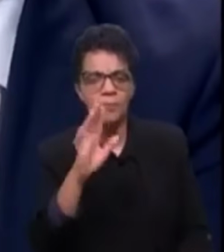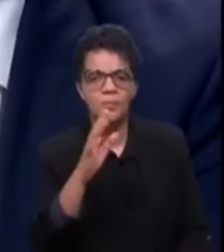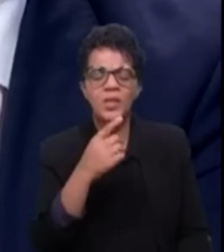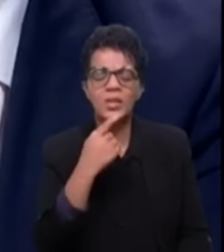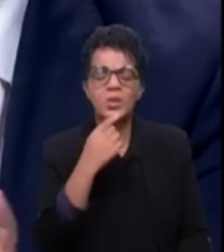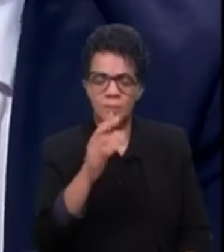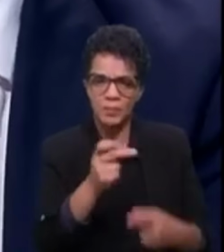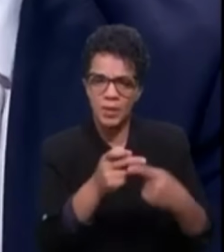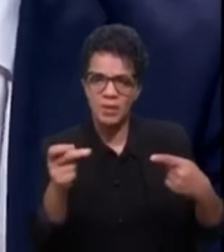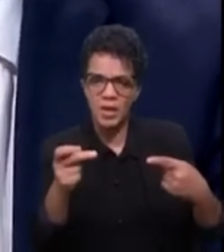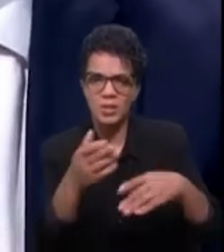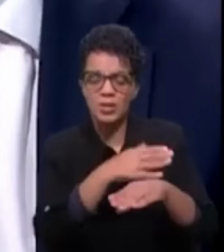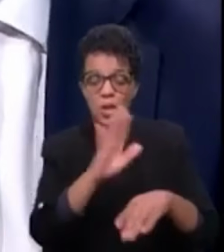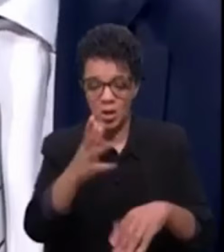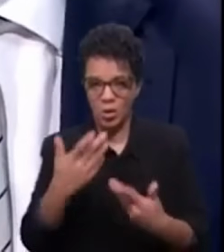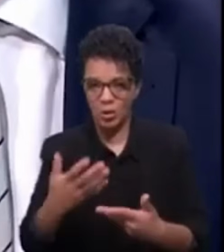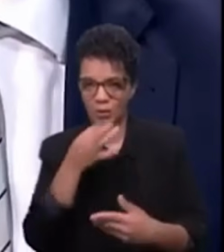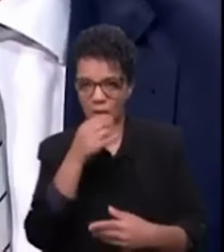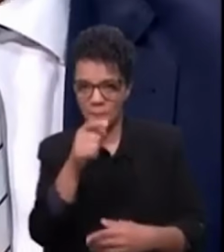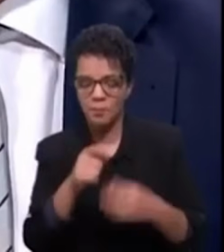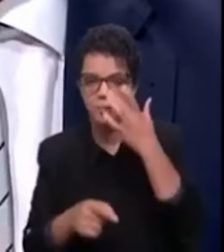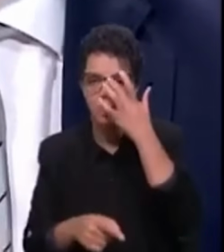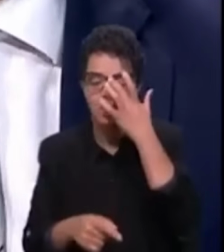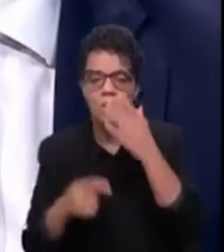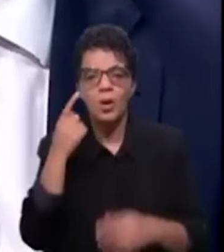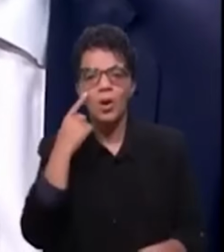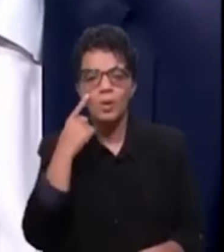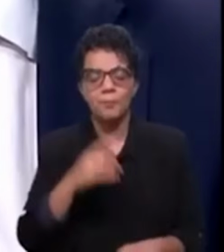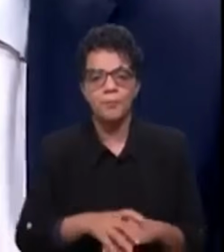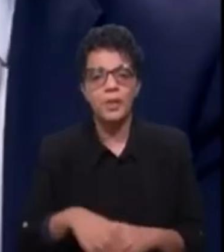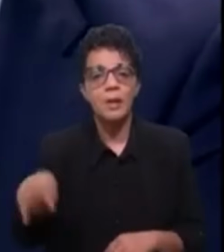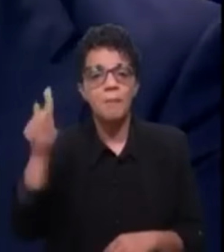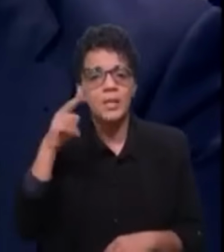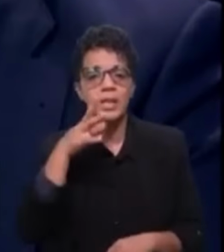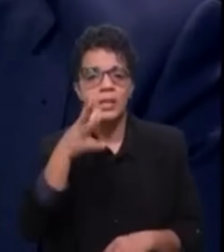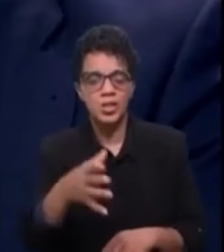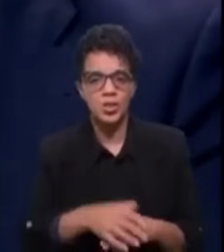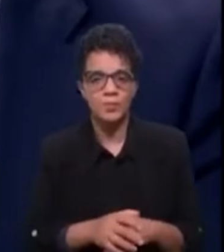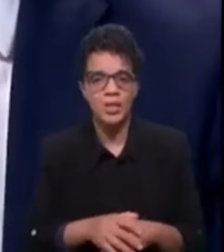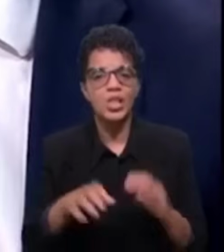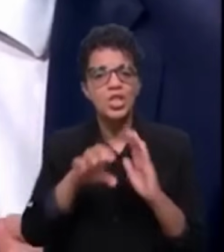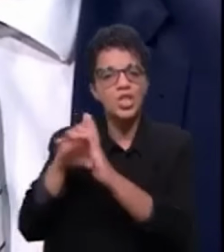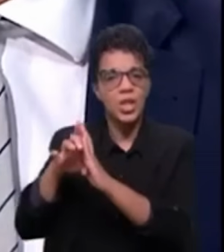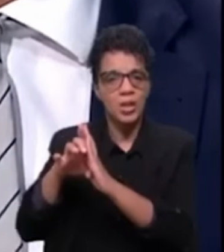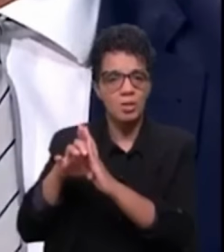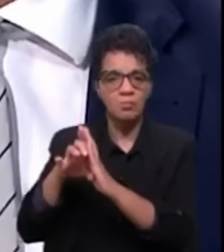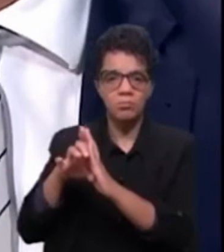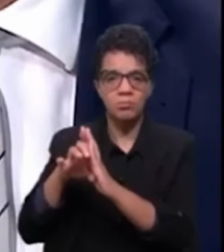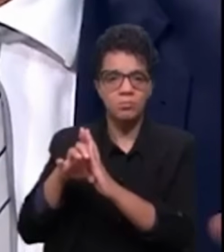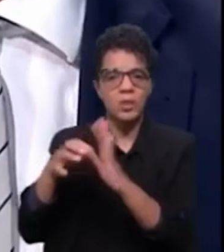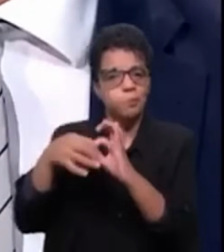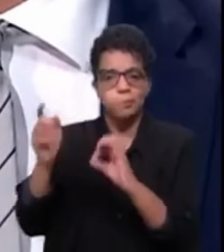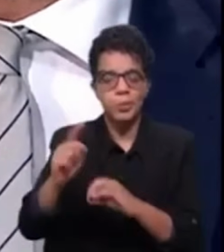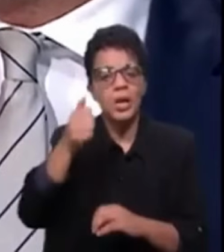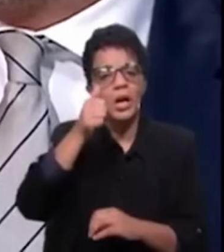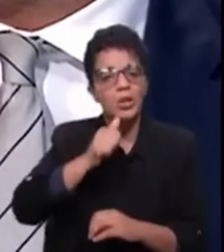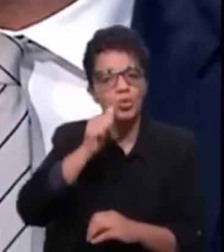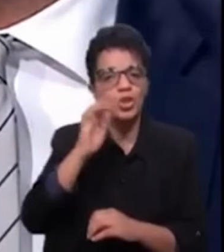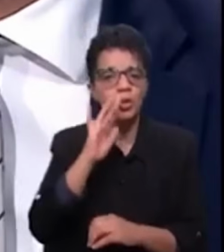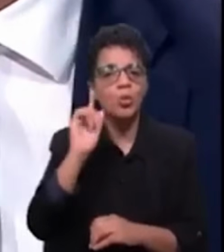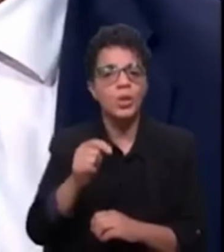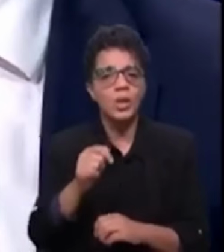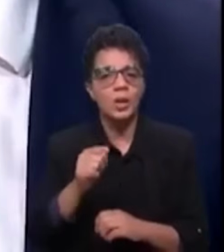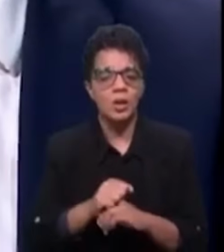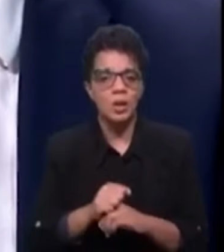diz deixa-me só dizer isto vou agora lá ora repare o PSD diz que não se quer coligar com chega e portanto o que é que fez nos Açores tentou o apoio do